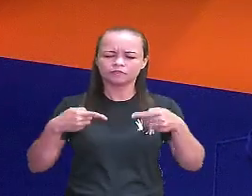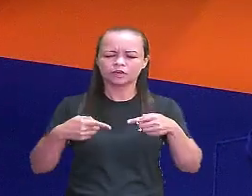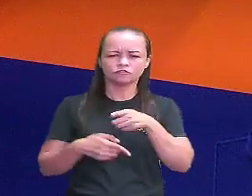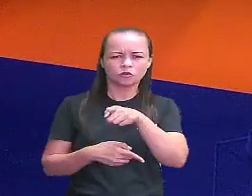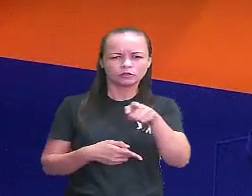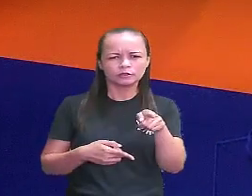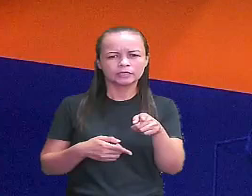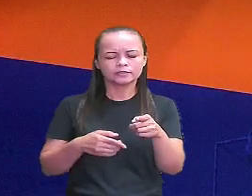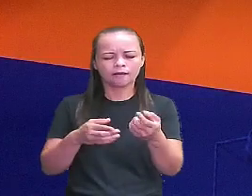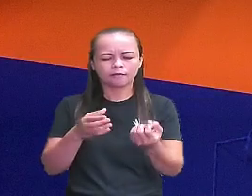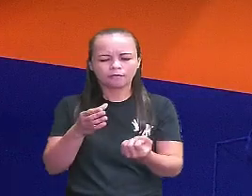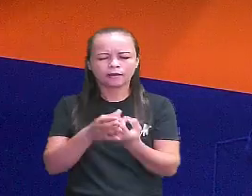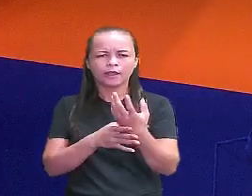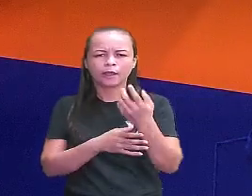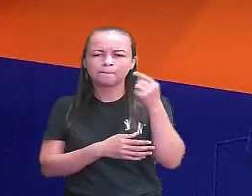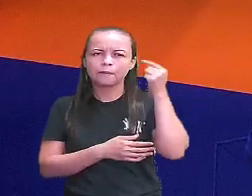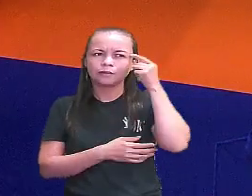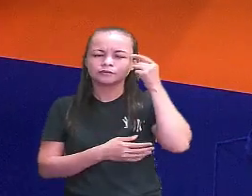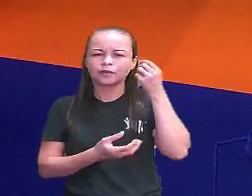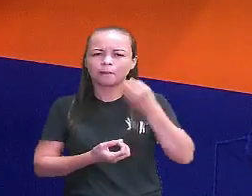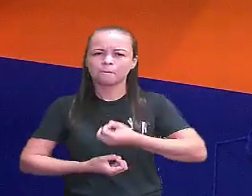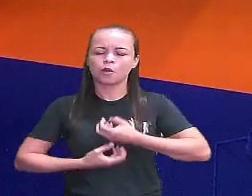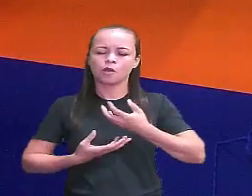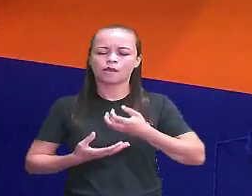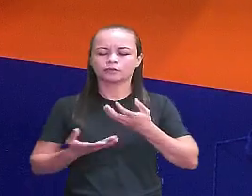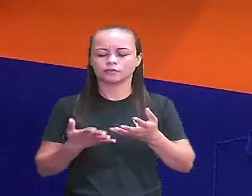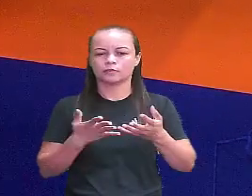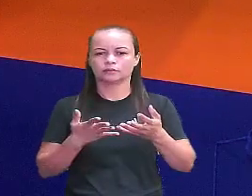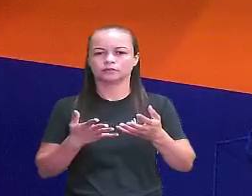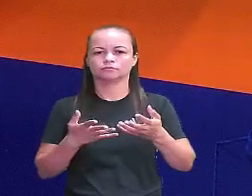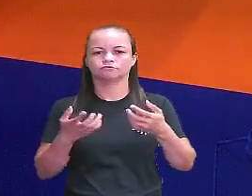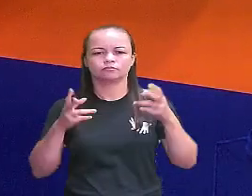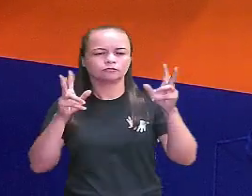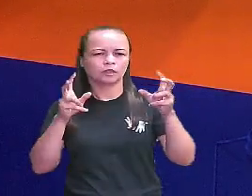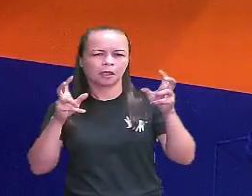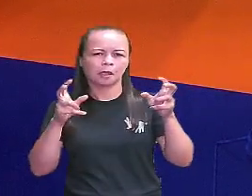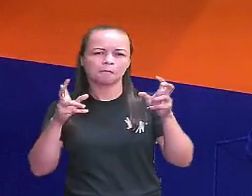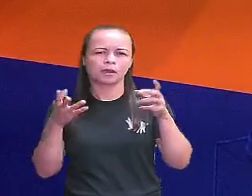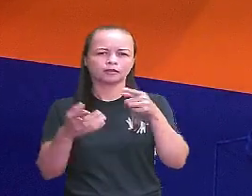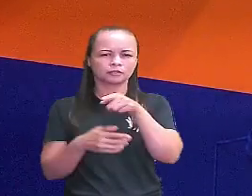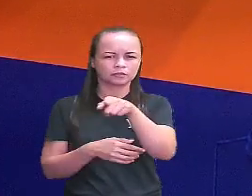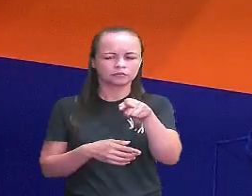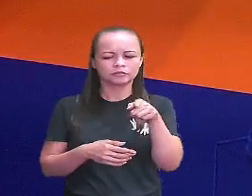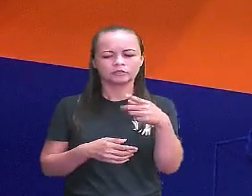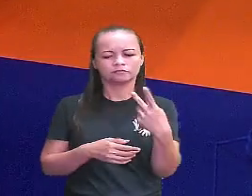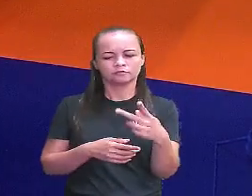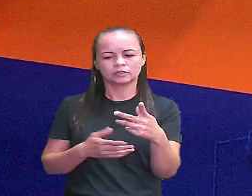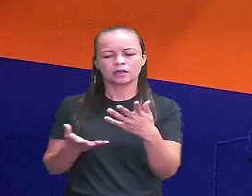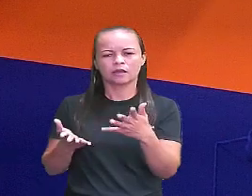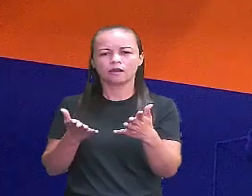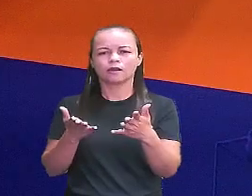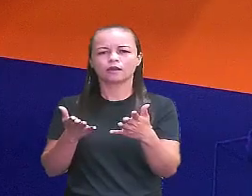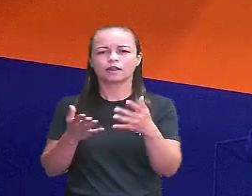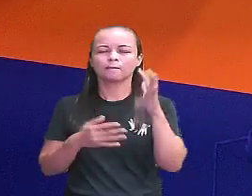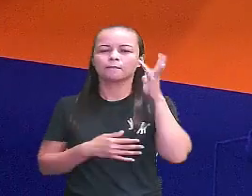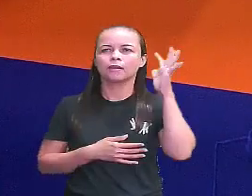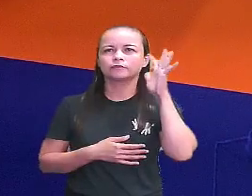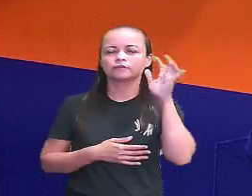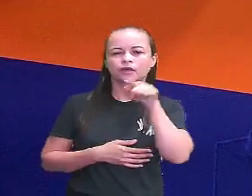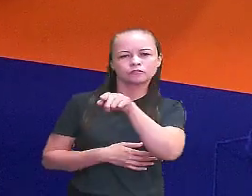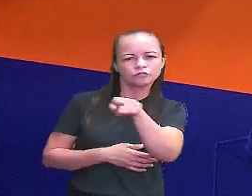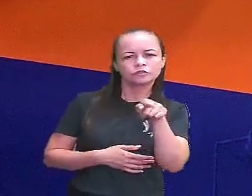a produzir poeticamente. Então, a temática que vocês vão refletir, vão pensar um pouco, vai ser essa palavra aqui, ó.